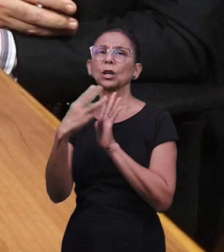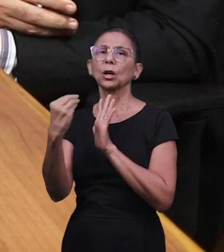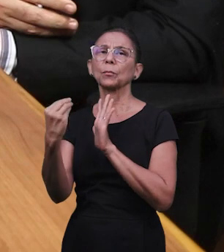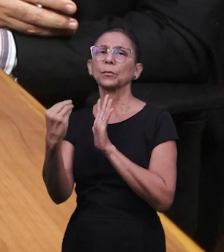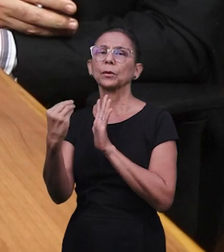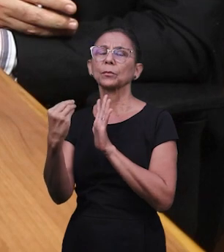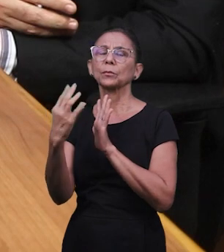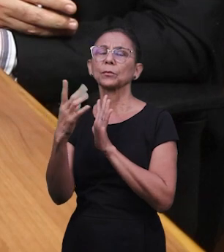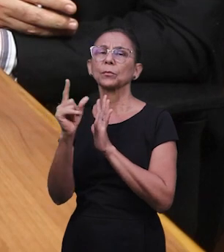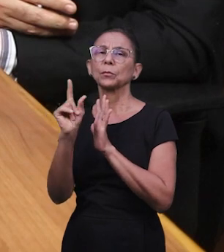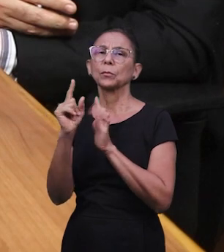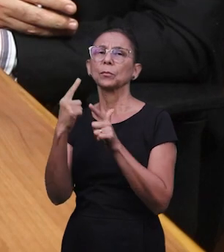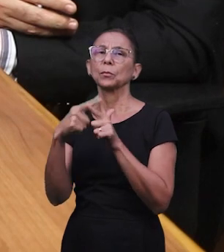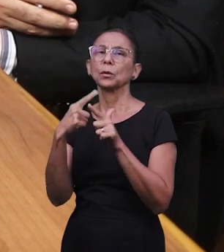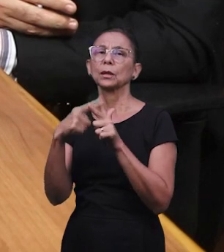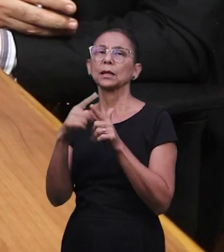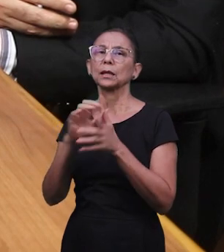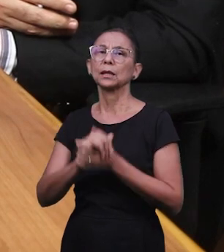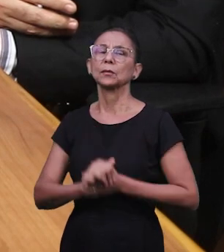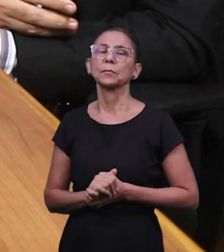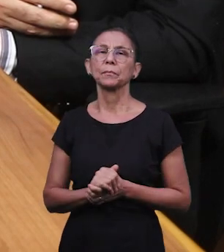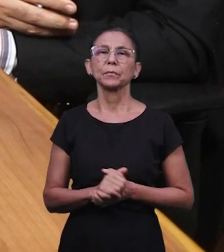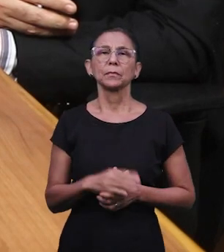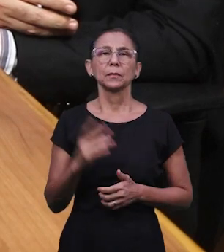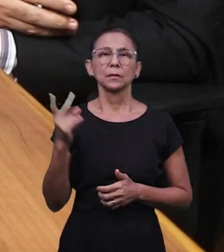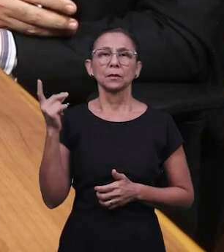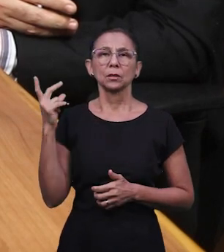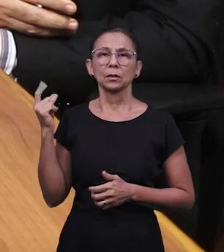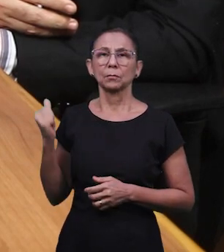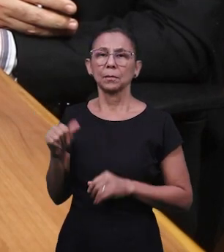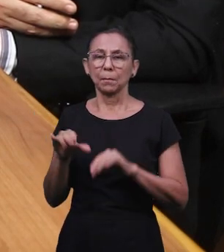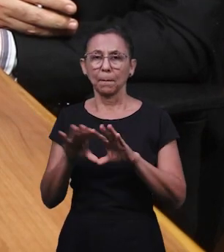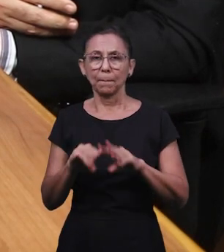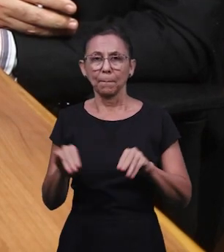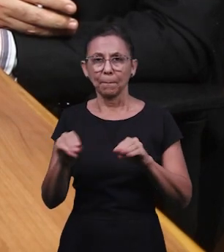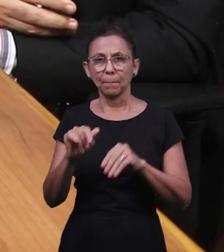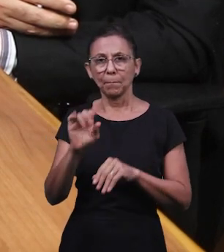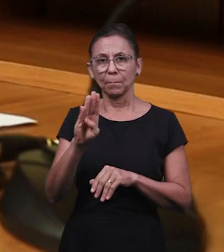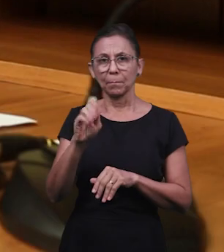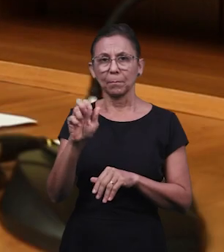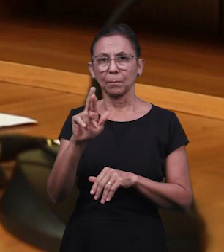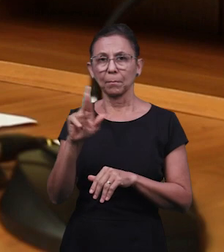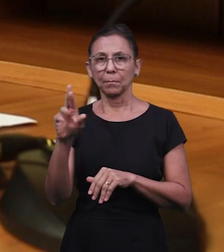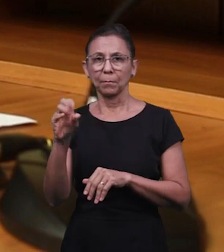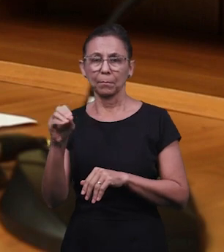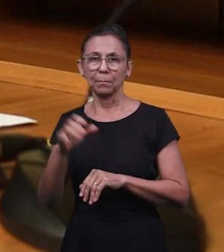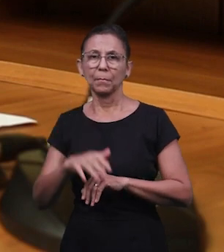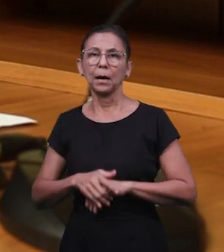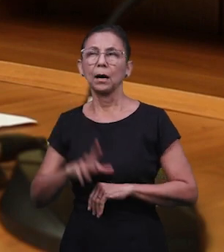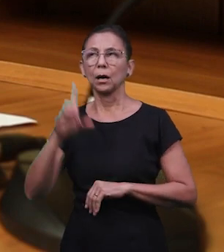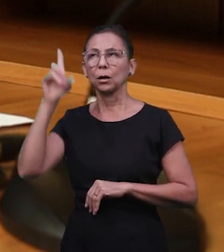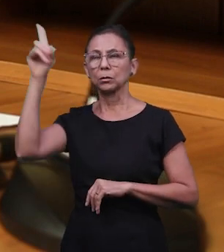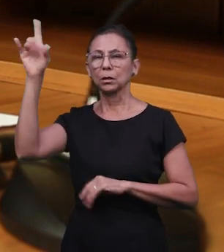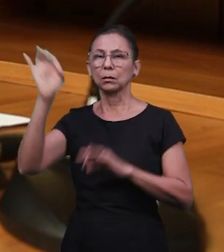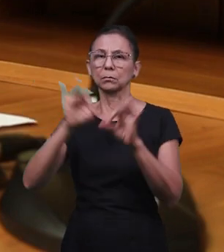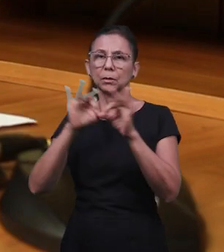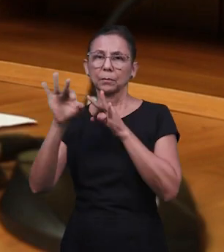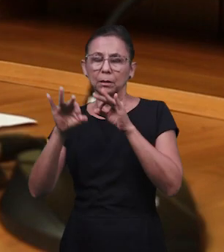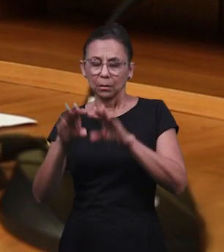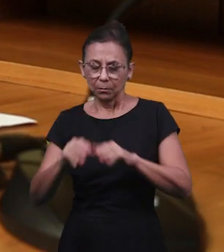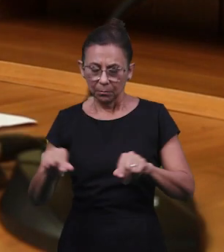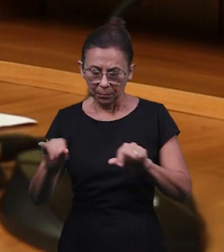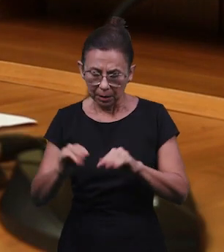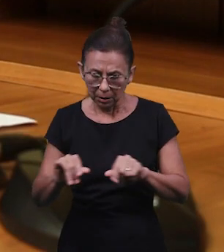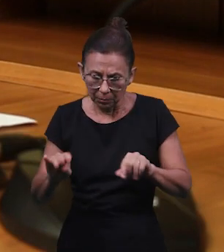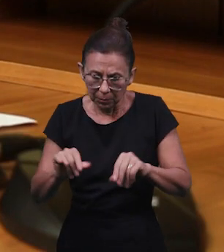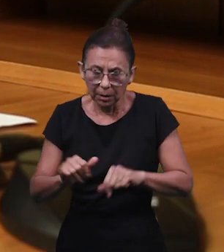é isso. Ele soprou. O homem era feito de barro. Eu costumo dizer, sempre